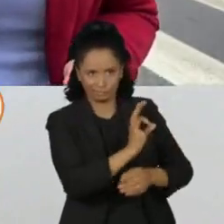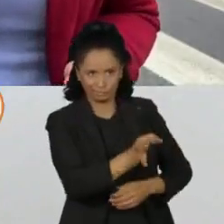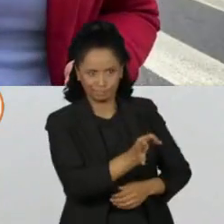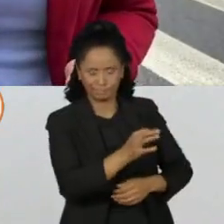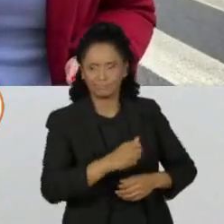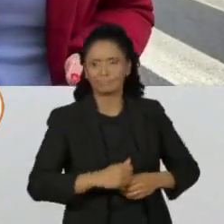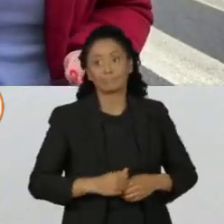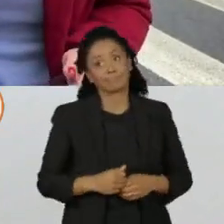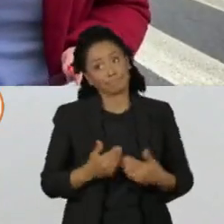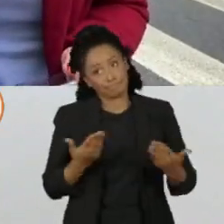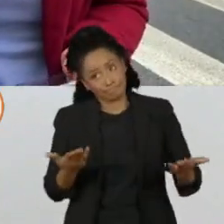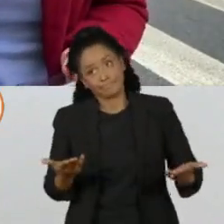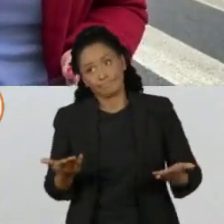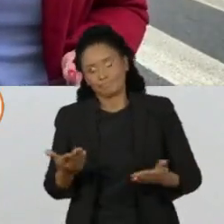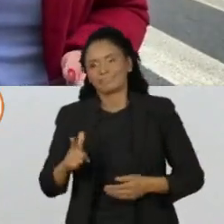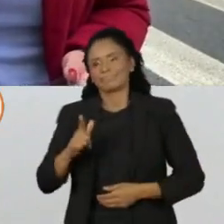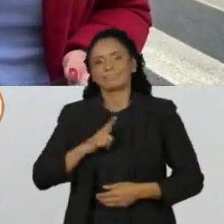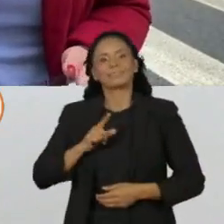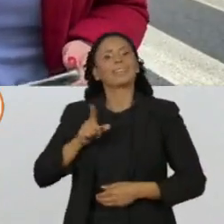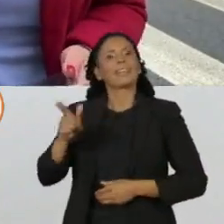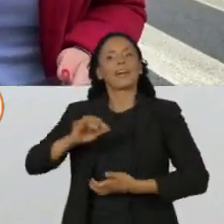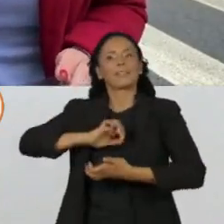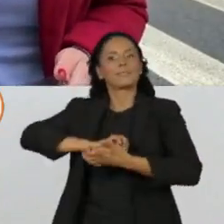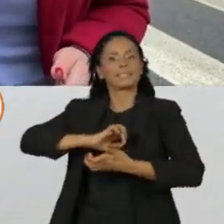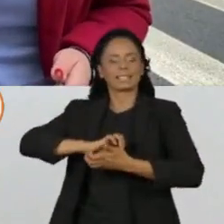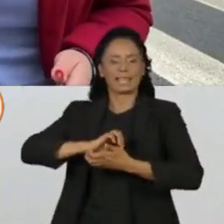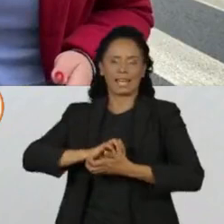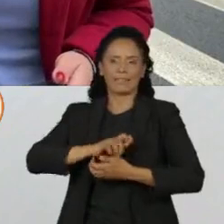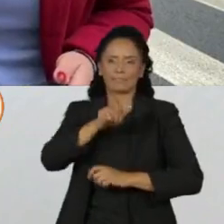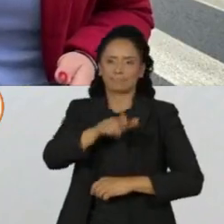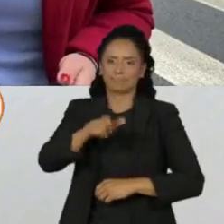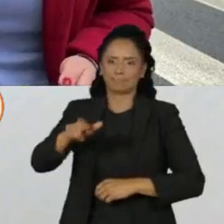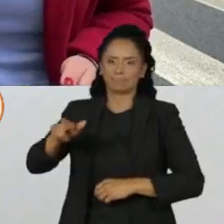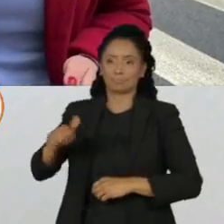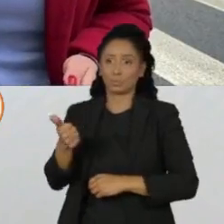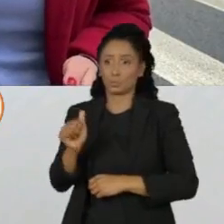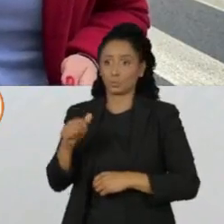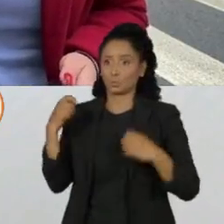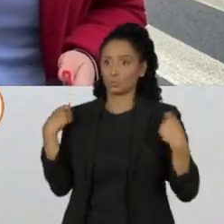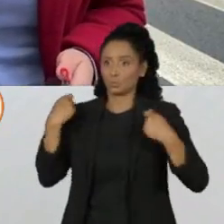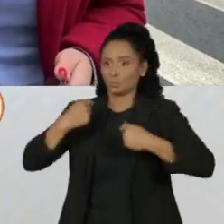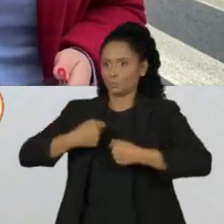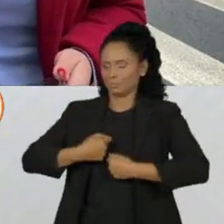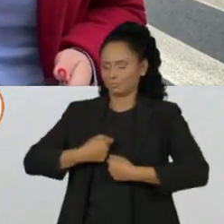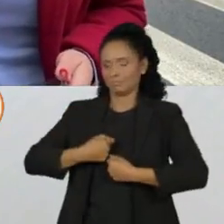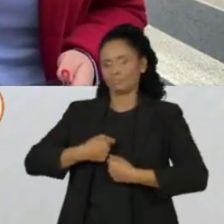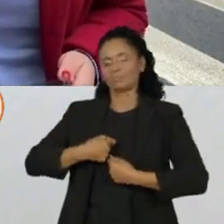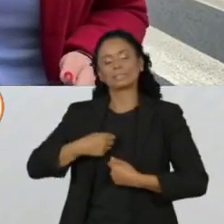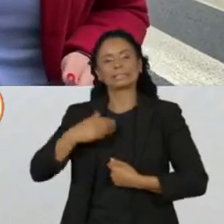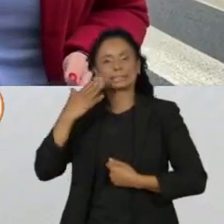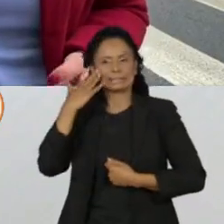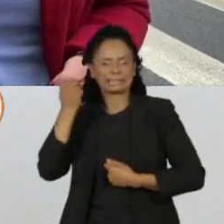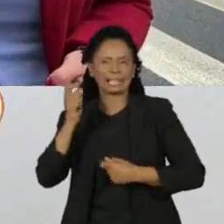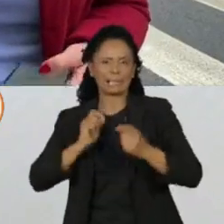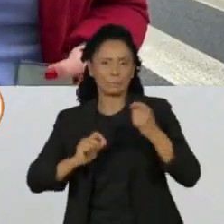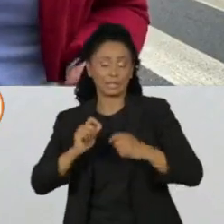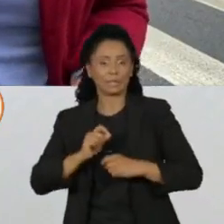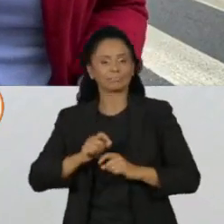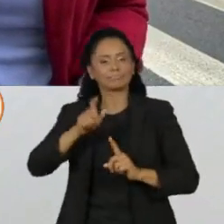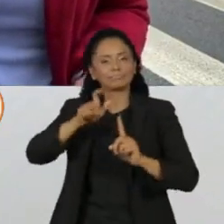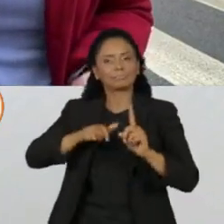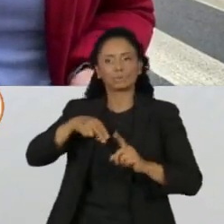Existe um impasse ali no plenário do STF por conta de uma decisão liminar individual do ministro Nunes Marques,